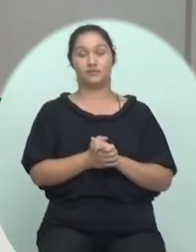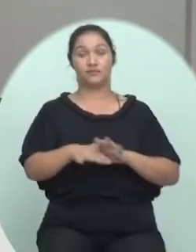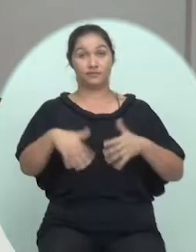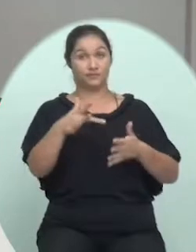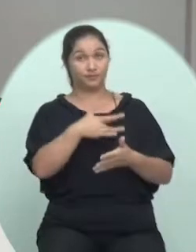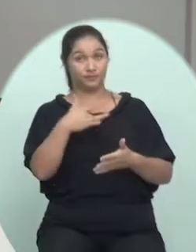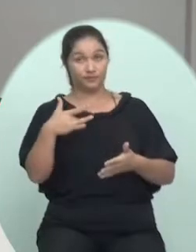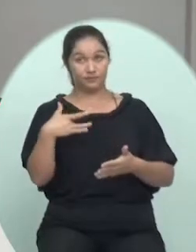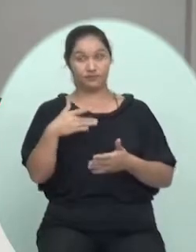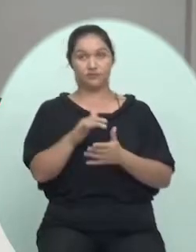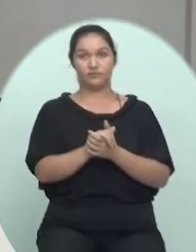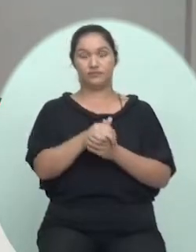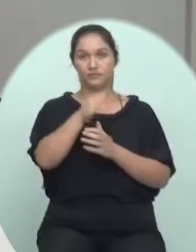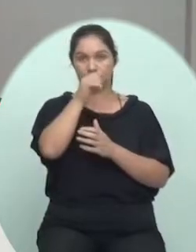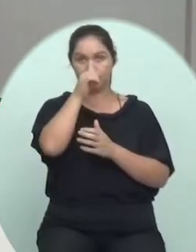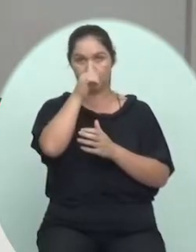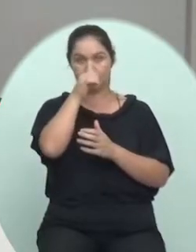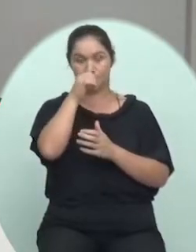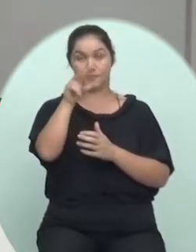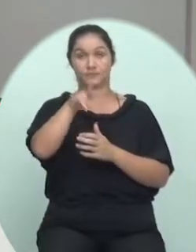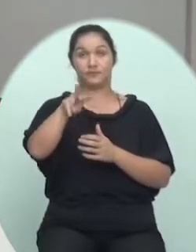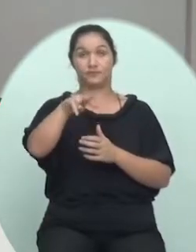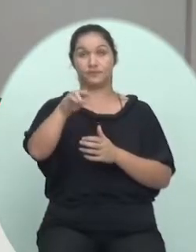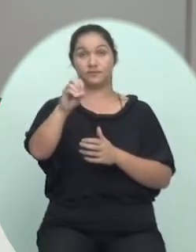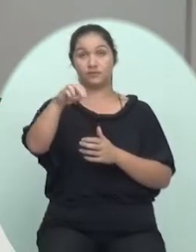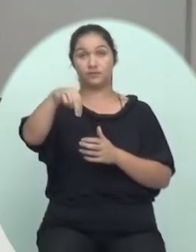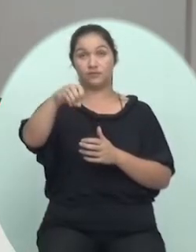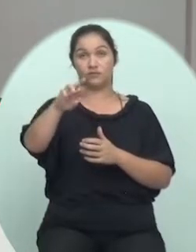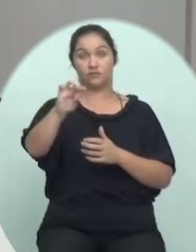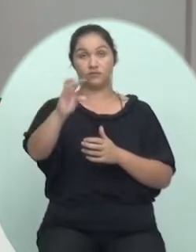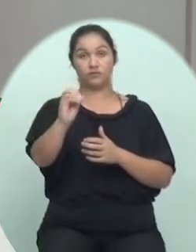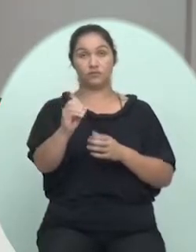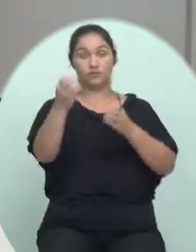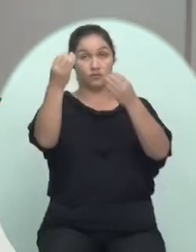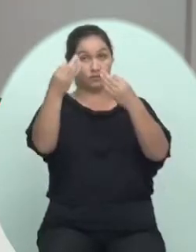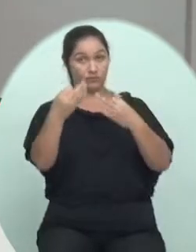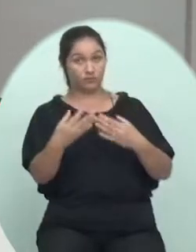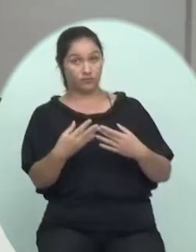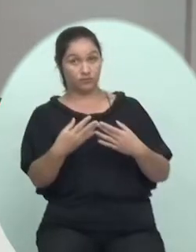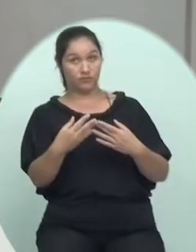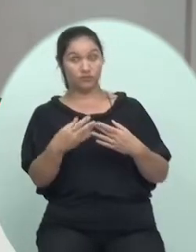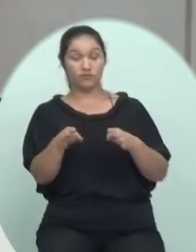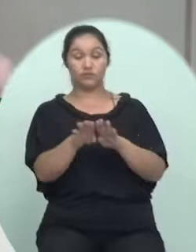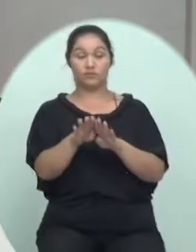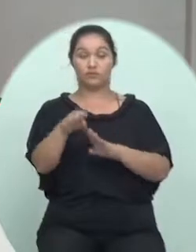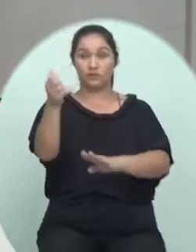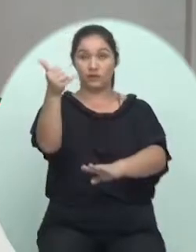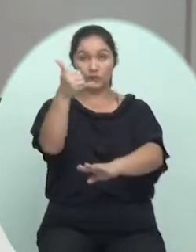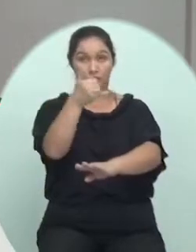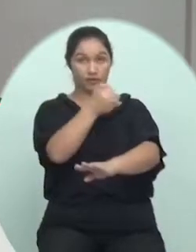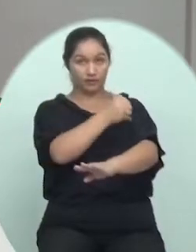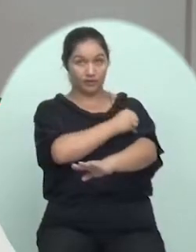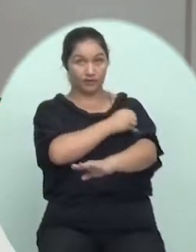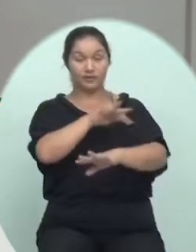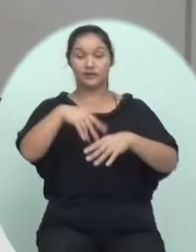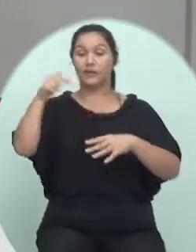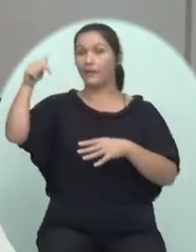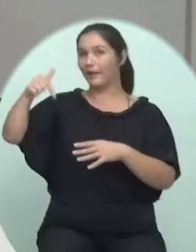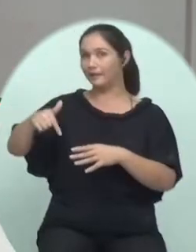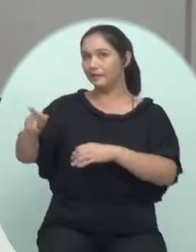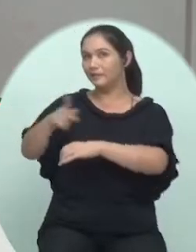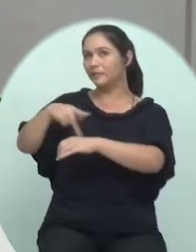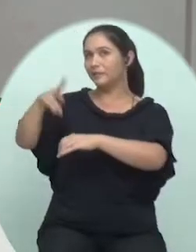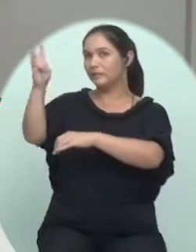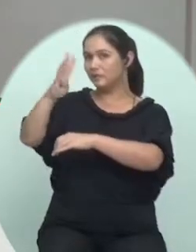O vereador Adriano Norato falou com relação à vacina. Então, a vacinação no Brasil é referência para o mundo. Desde a